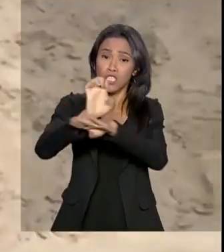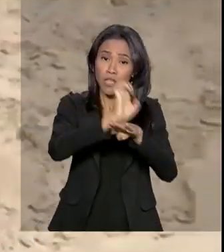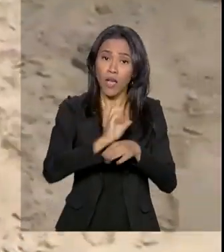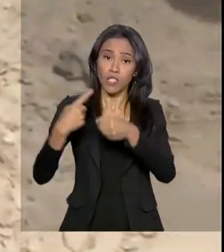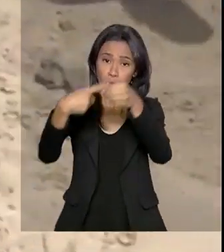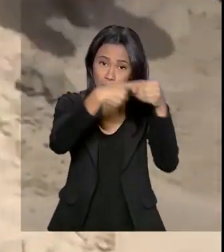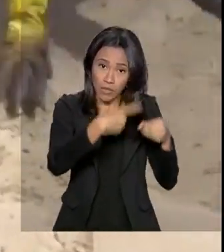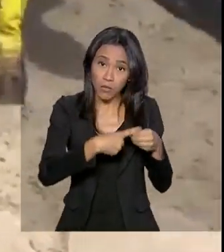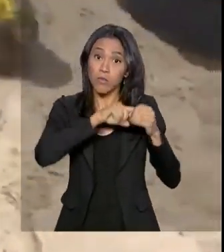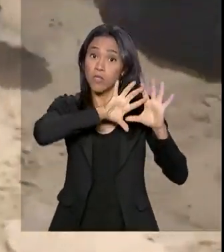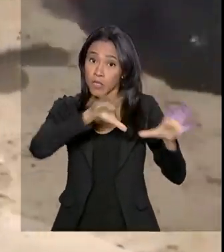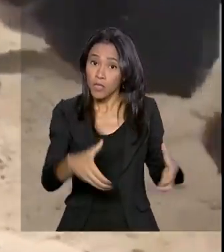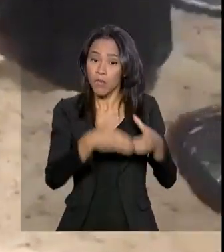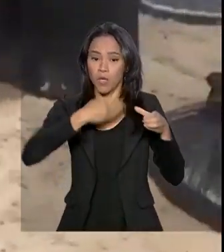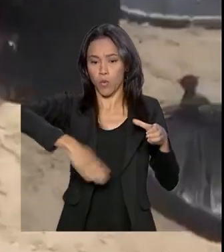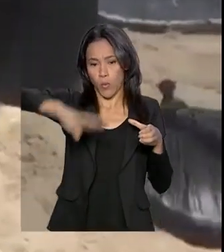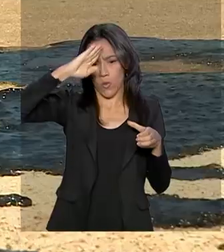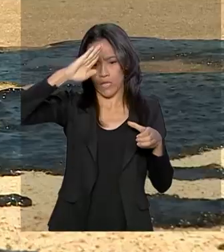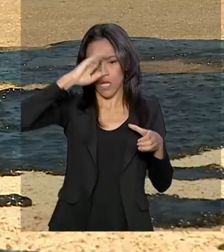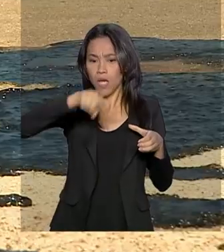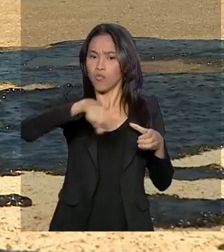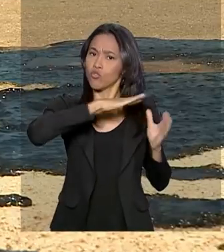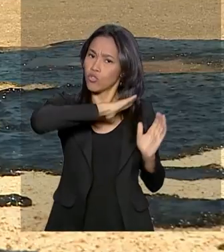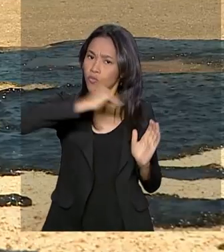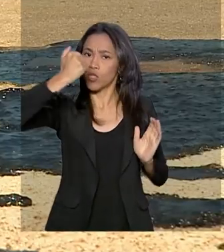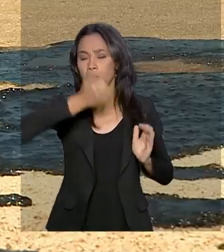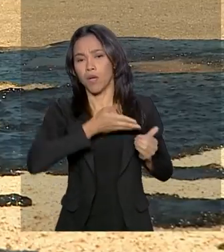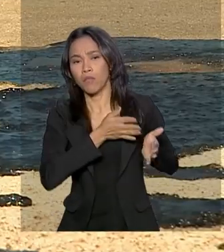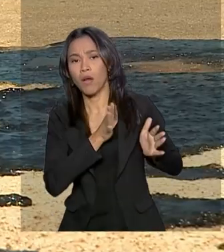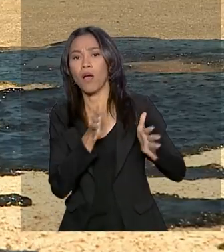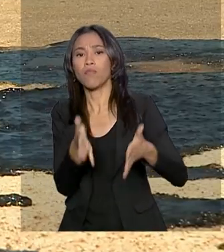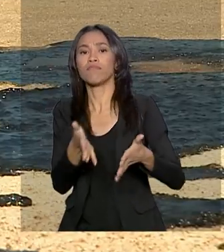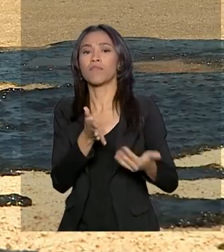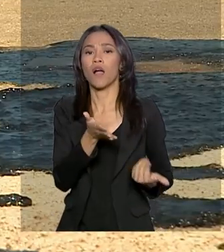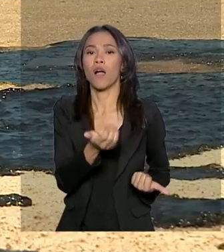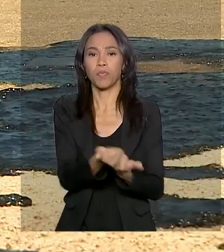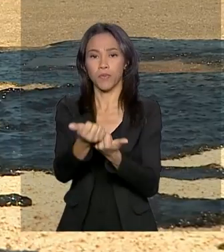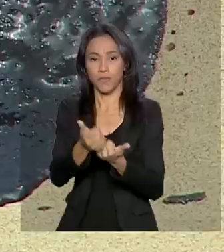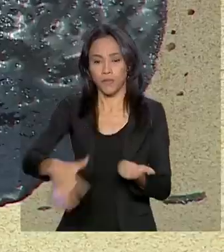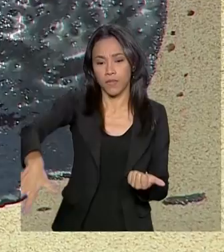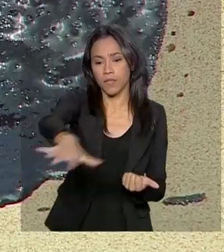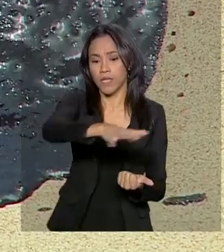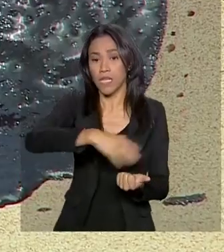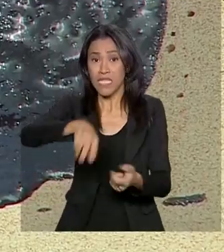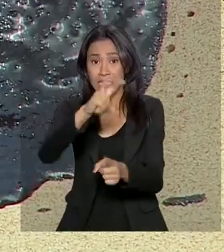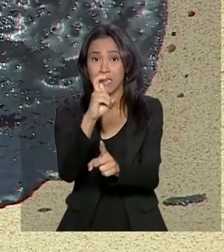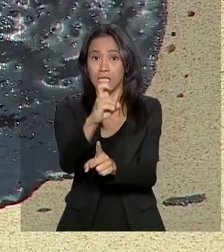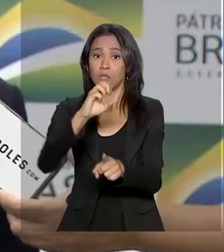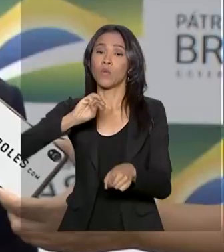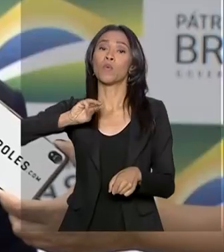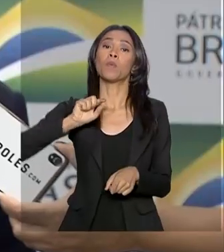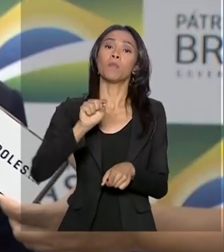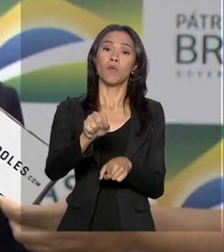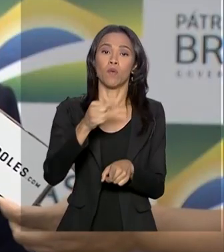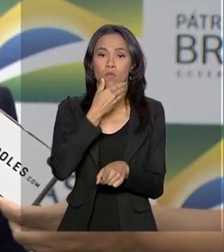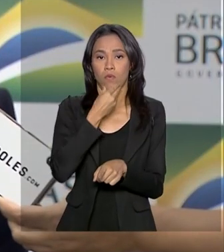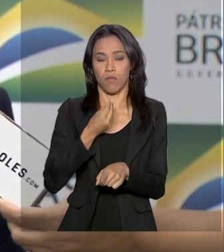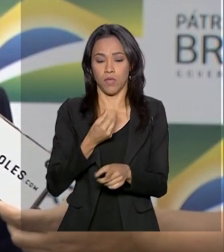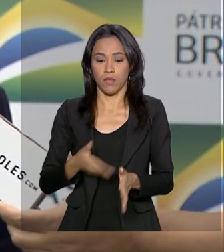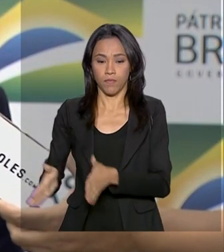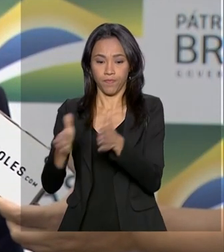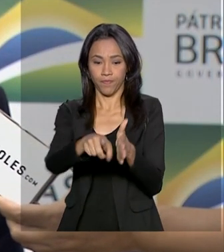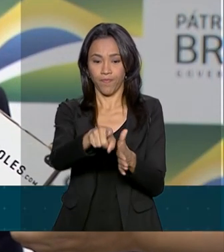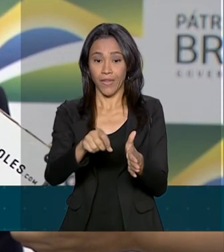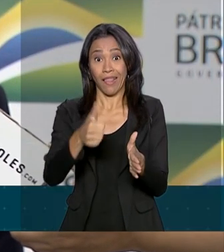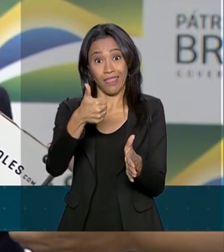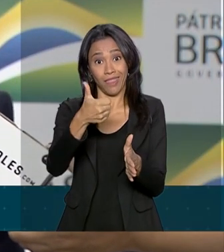o Exército também foi autorizado a ajudar nas operações com cerca de 5 mil homens. Vou ter que limpar 10 praias,